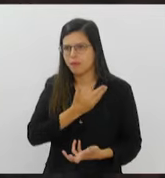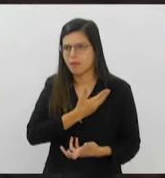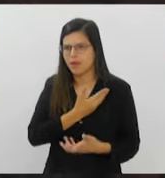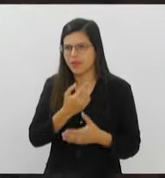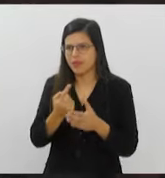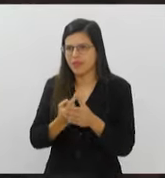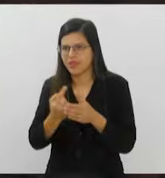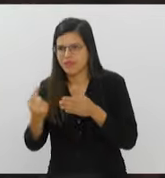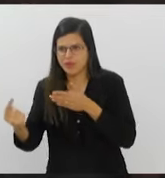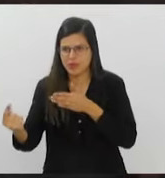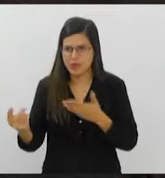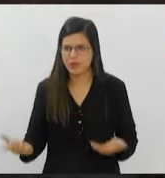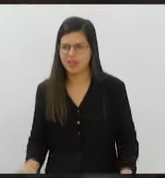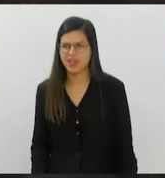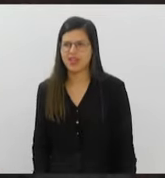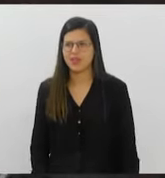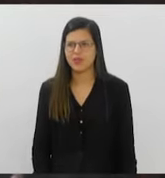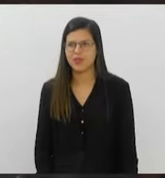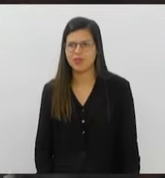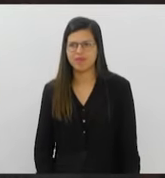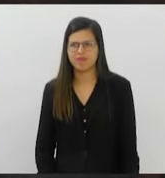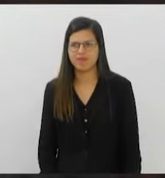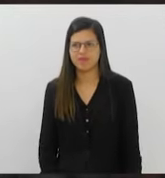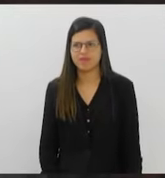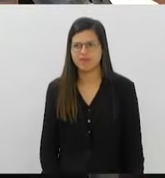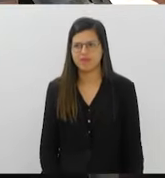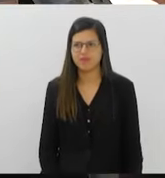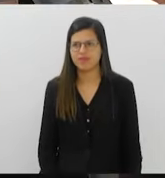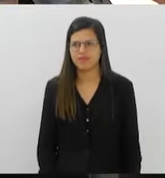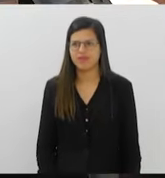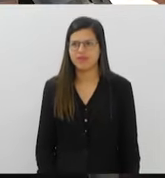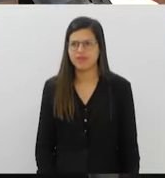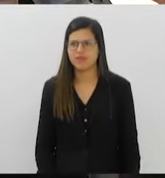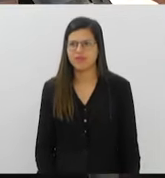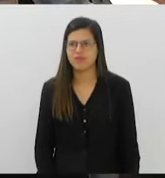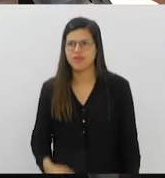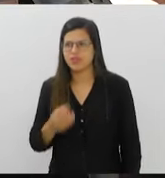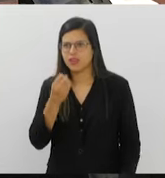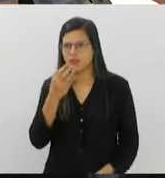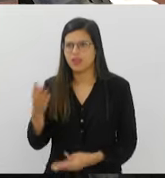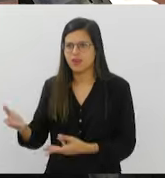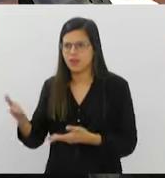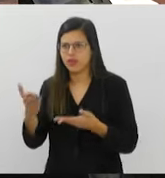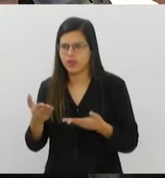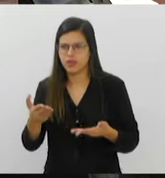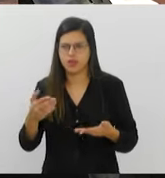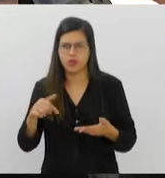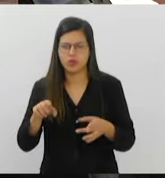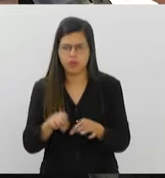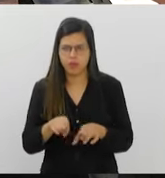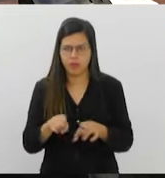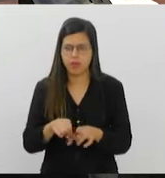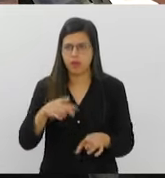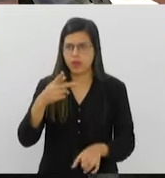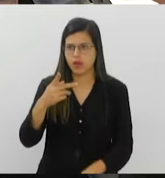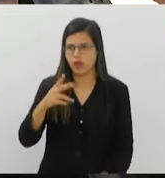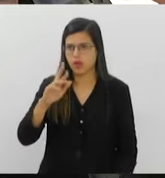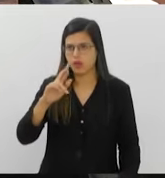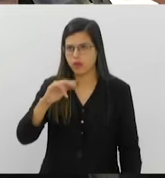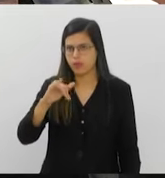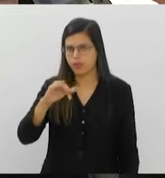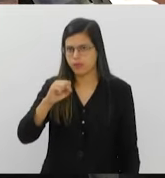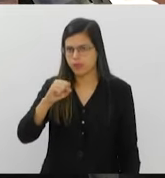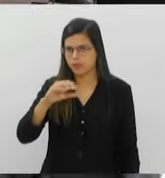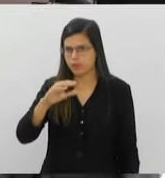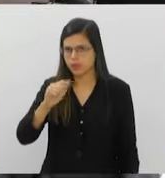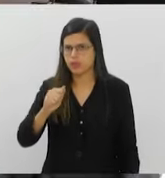Big Brother Brasil. Seja bem-vindo, Marquinhos, meu irmão. Priscila Sacalém também, secretário